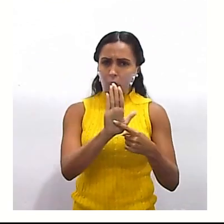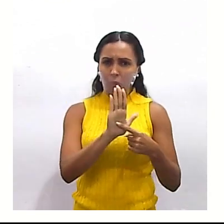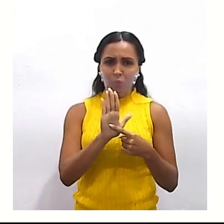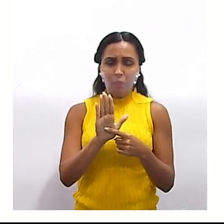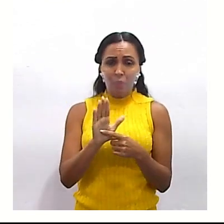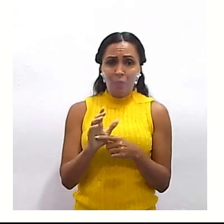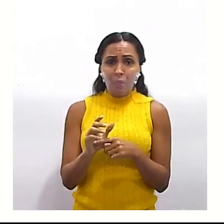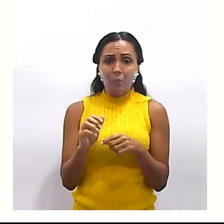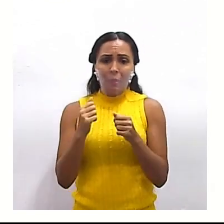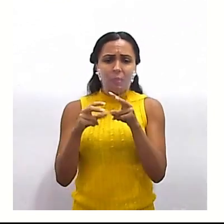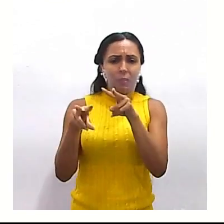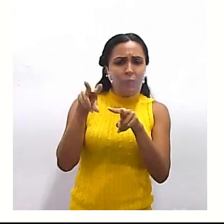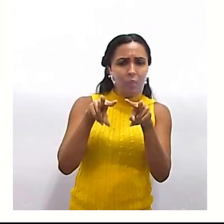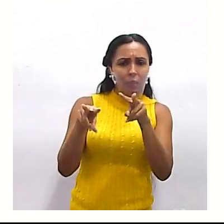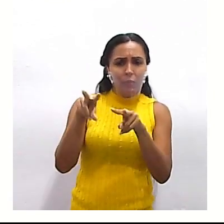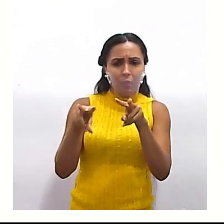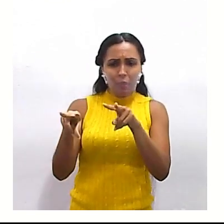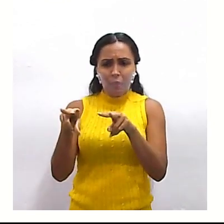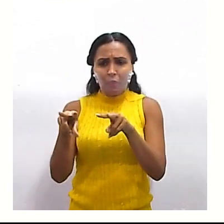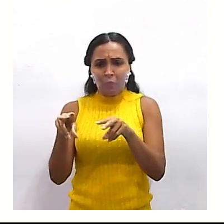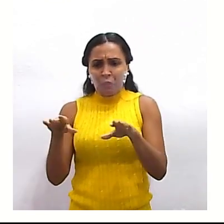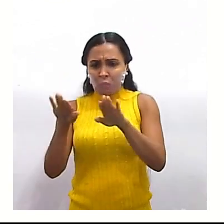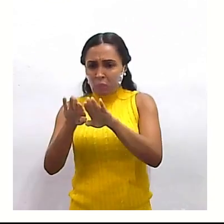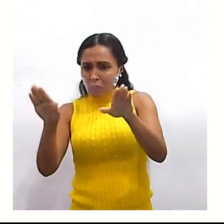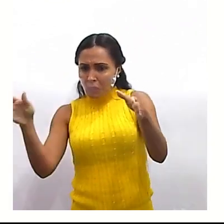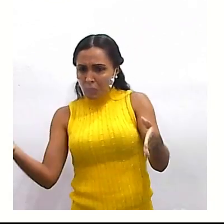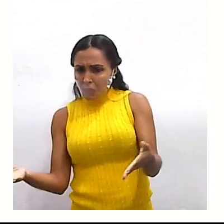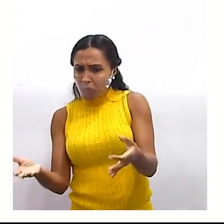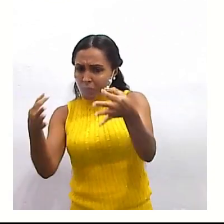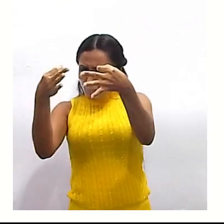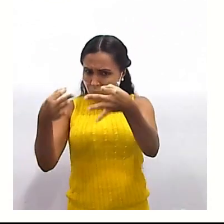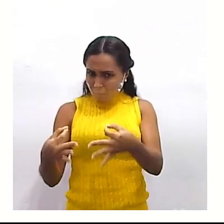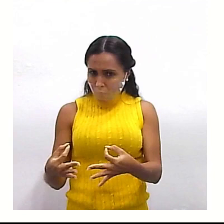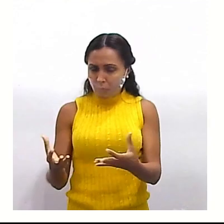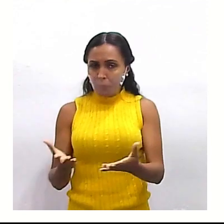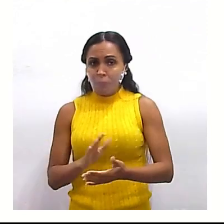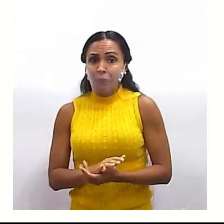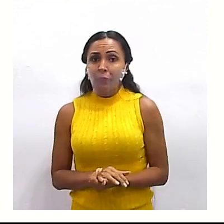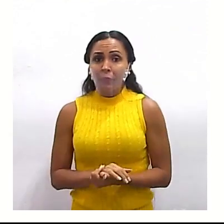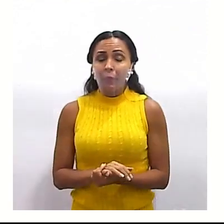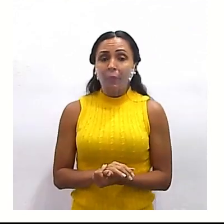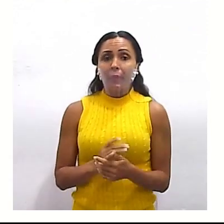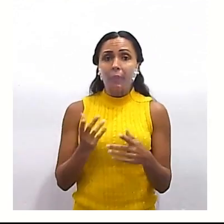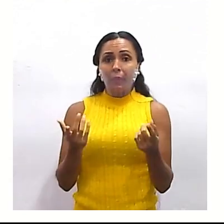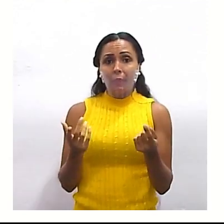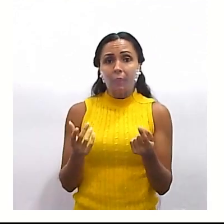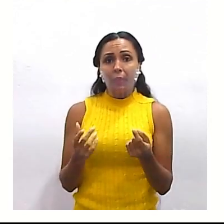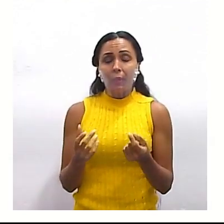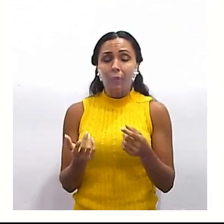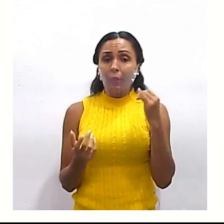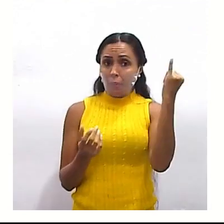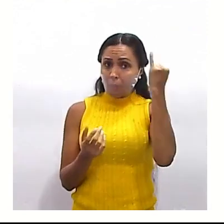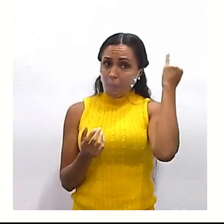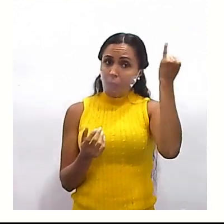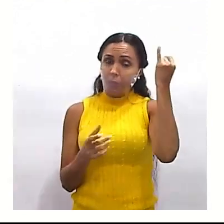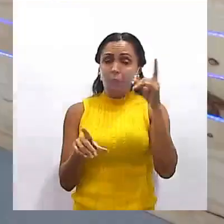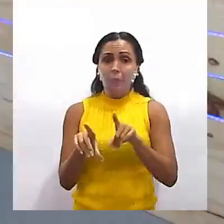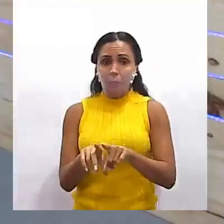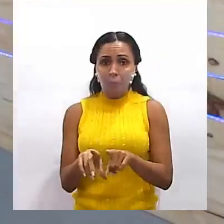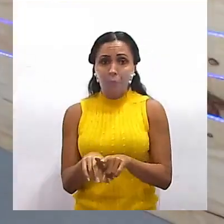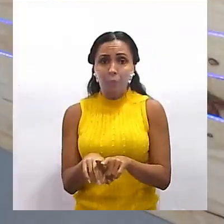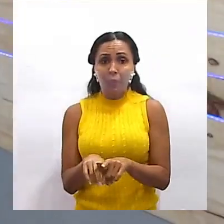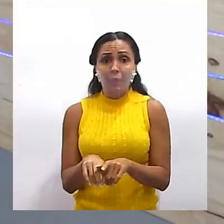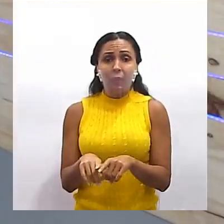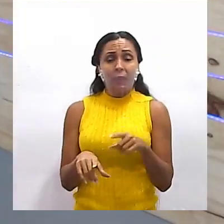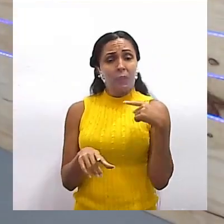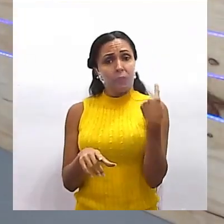ver se a caixa está rasgada. E só um ponto tão importante, Jorge, que a gente que